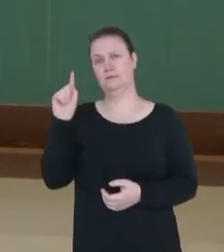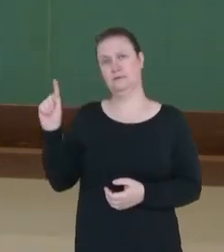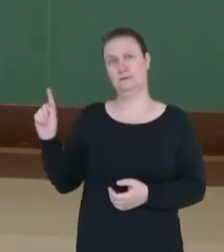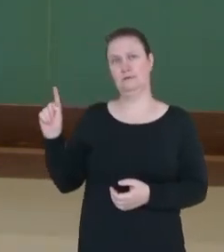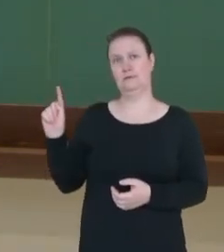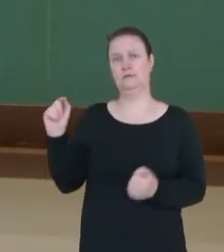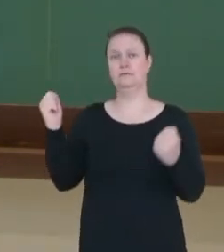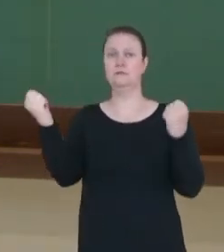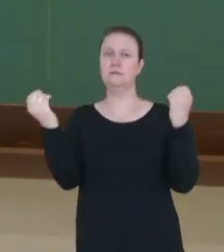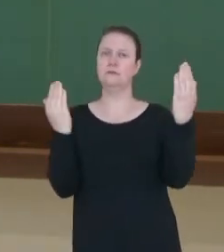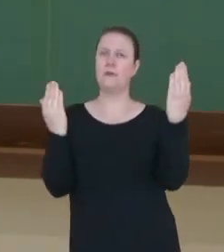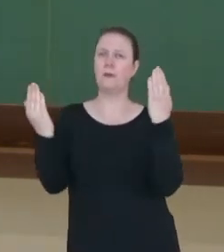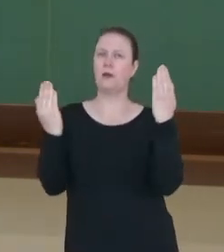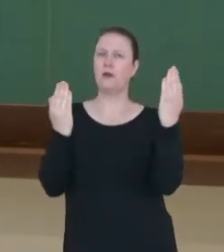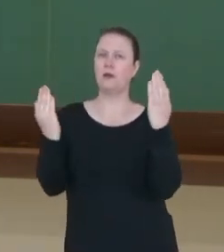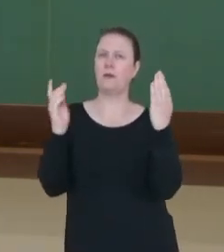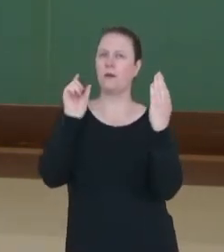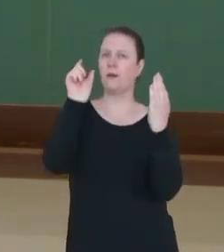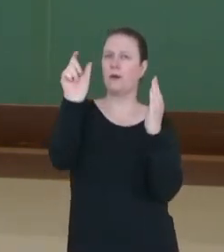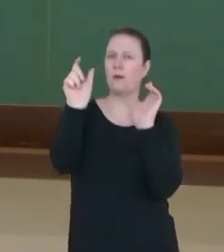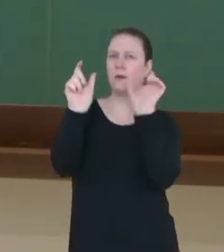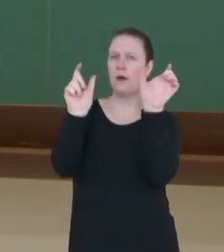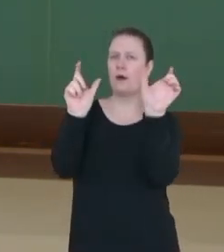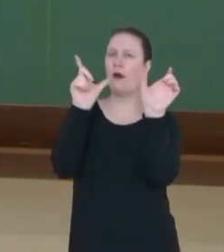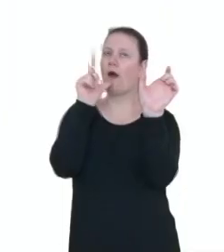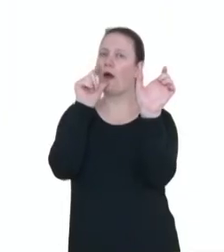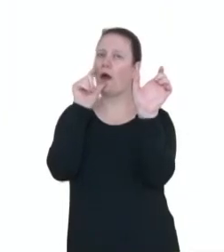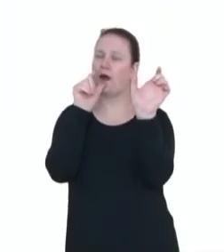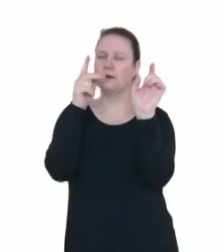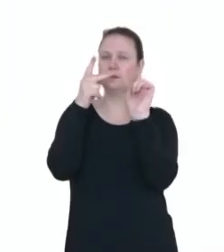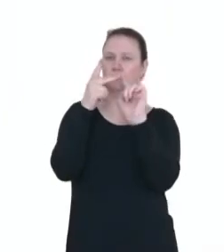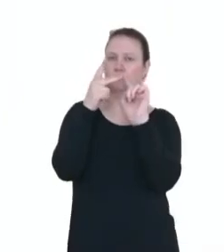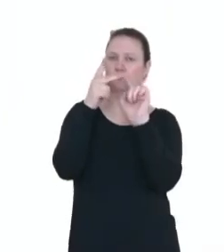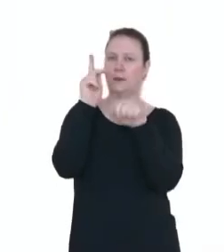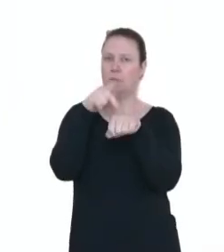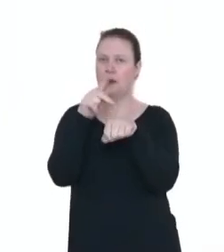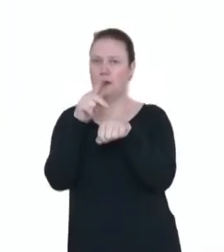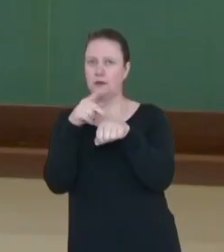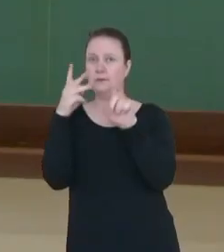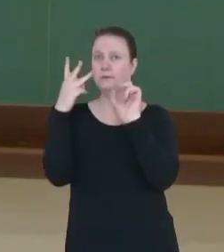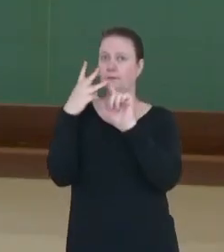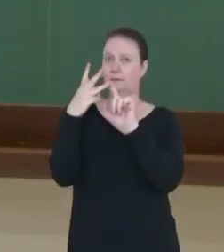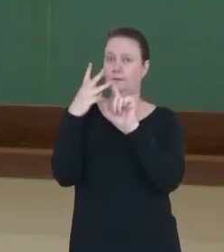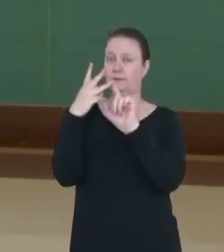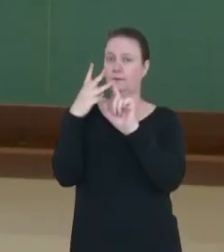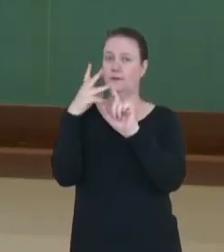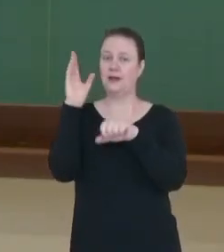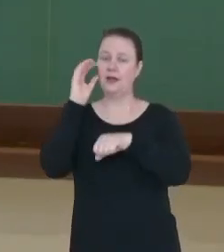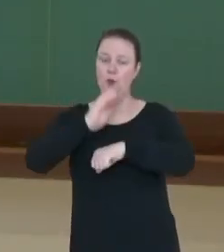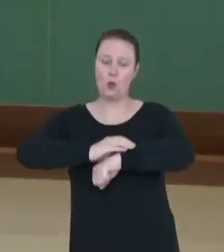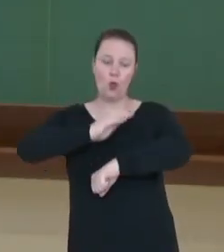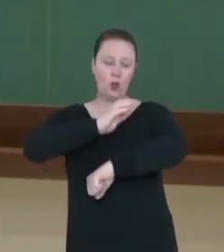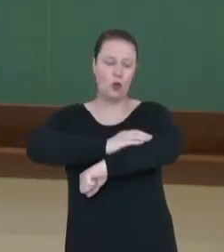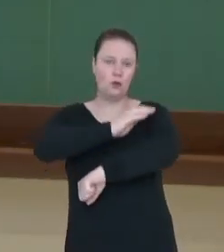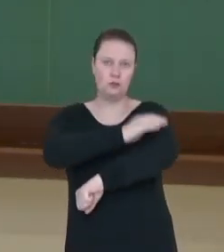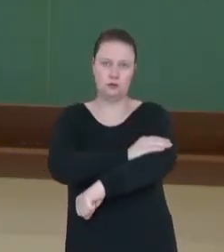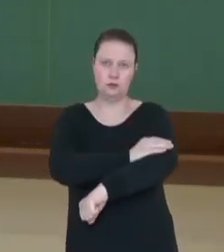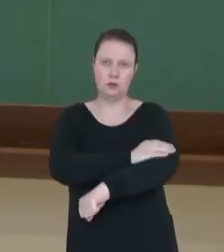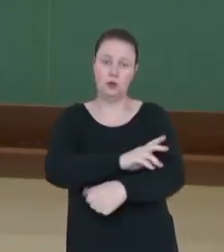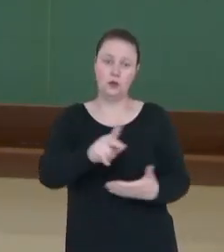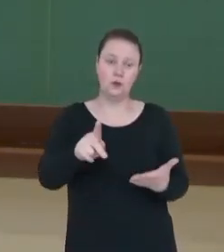é a metáfora das palavras água, pedra e sapo. O poeta faz